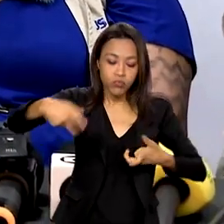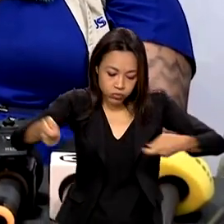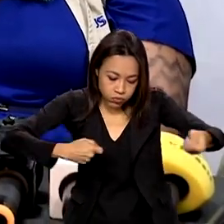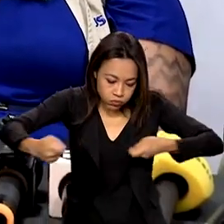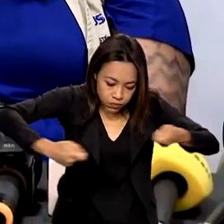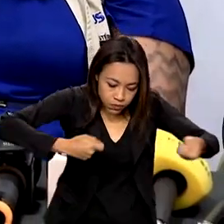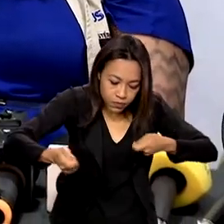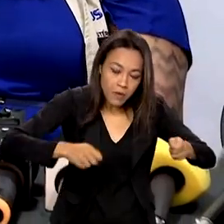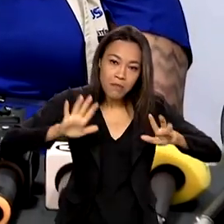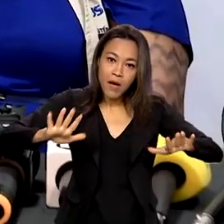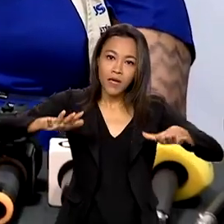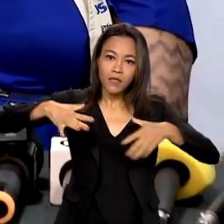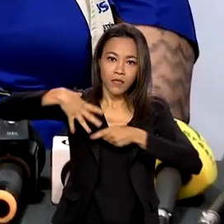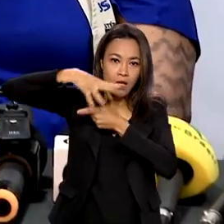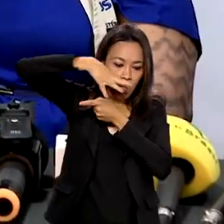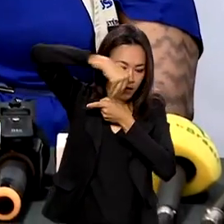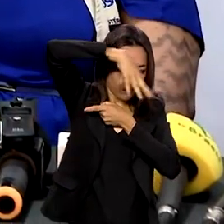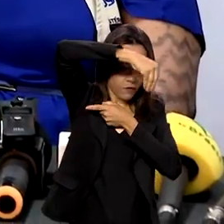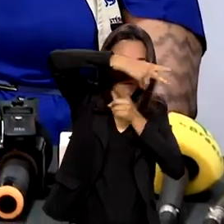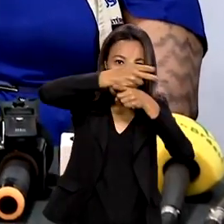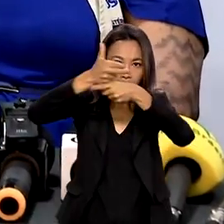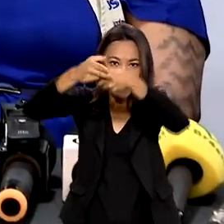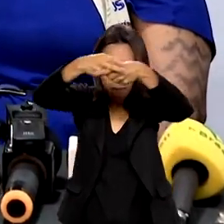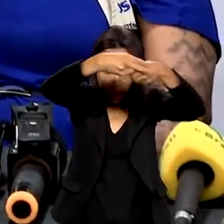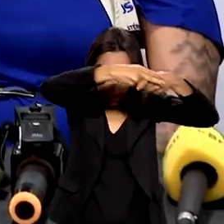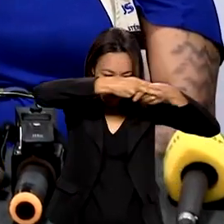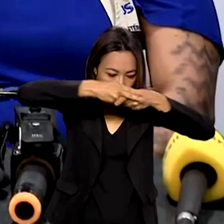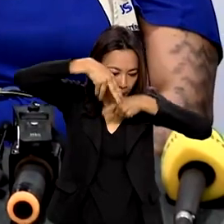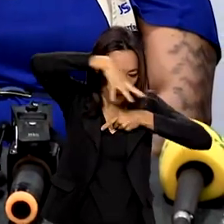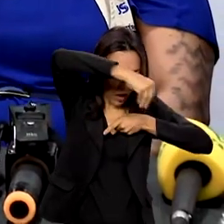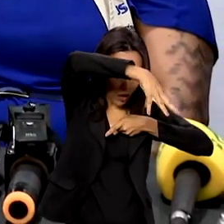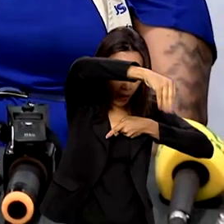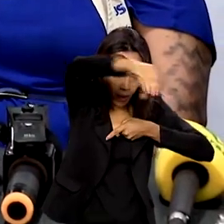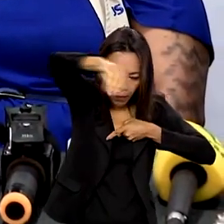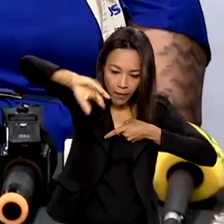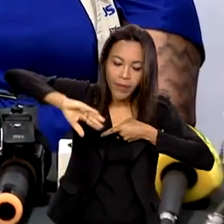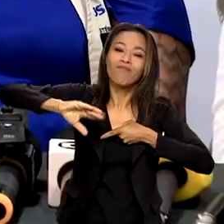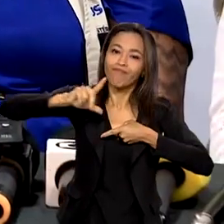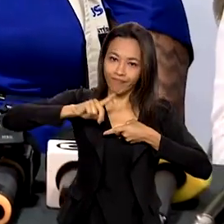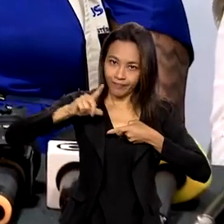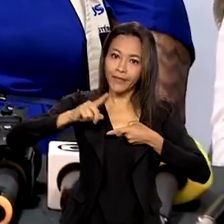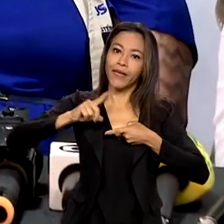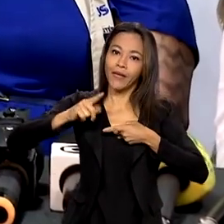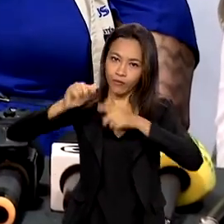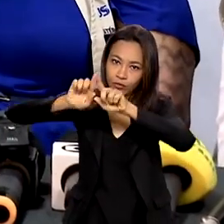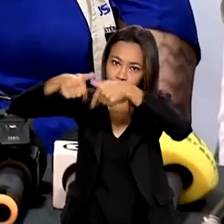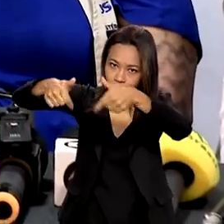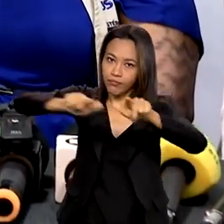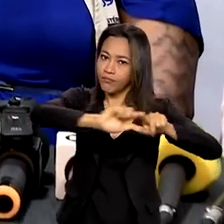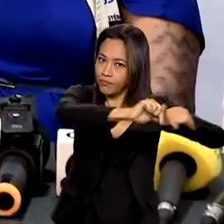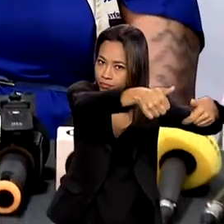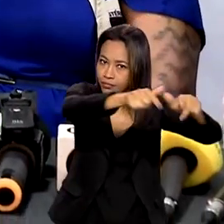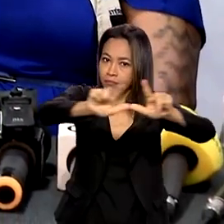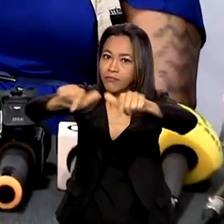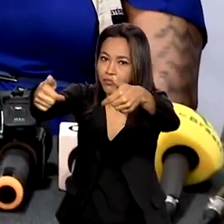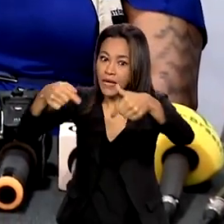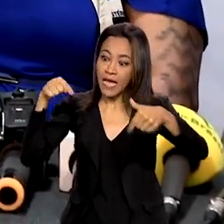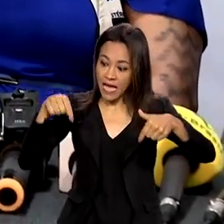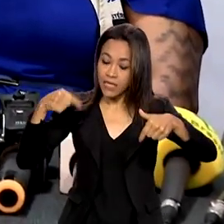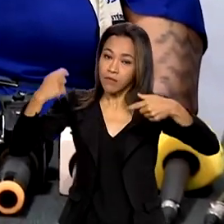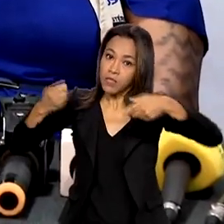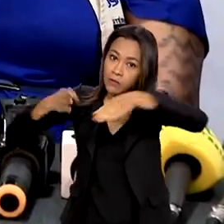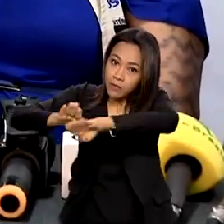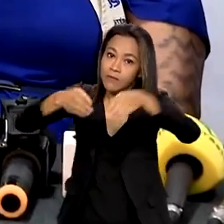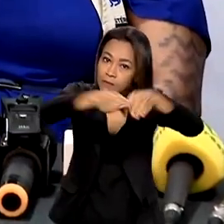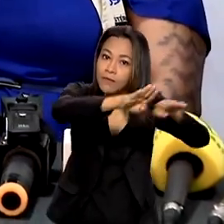do satélite e pelo que pudemos observar, continuam ativos e esses precisarão ser